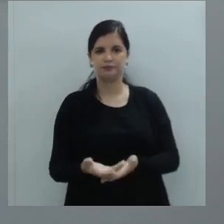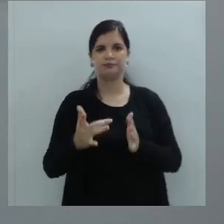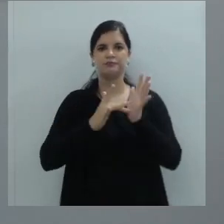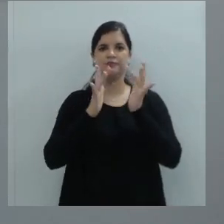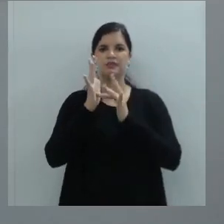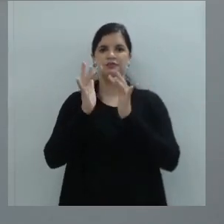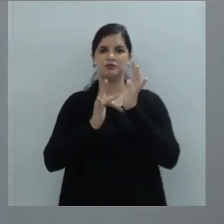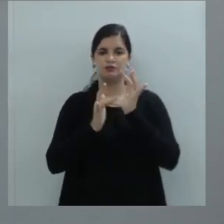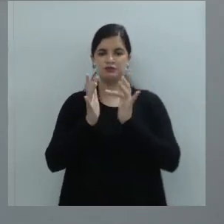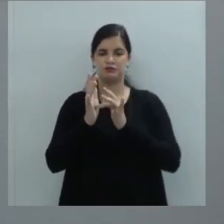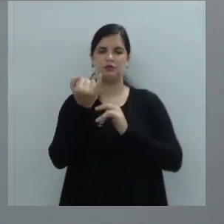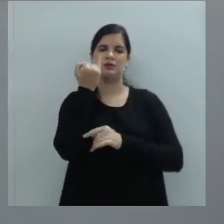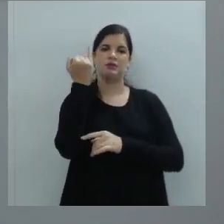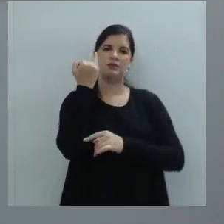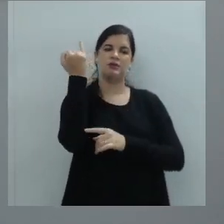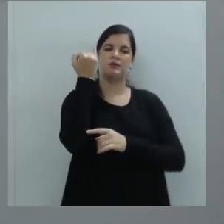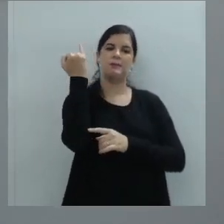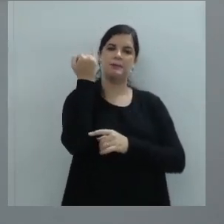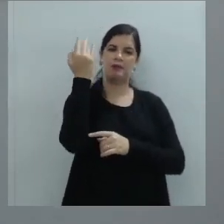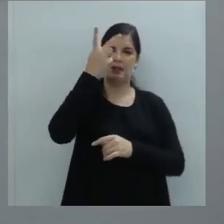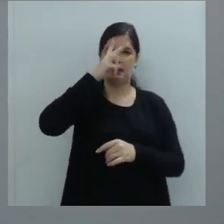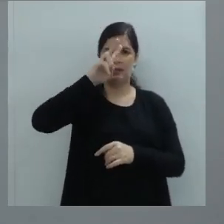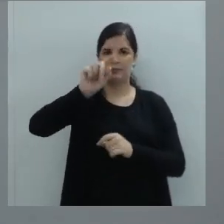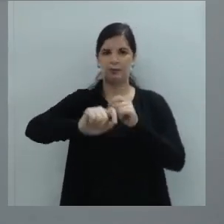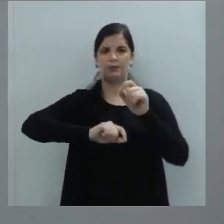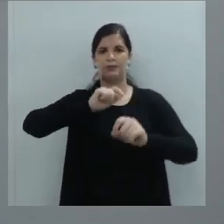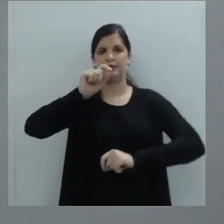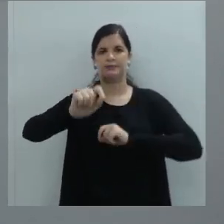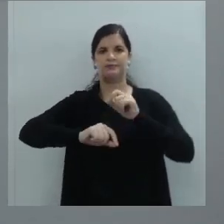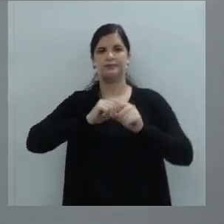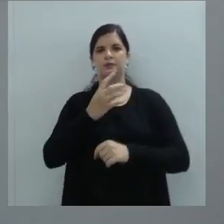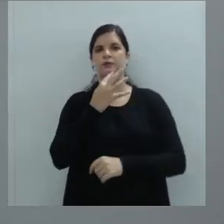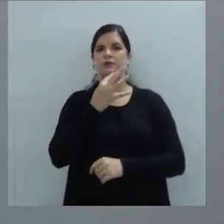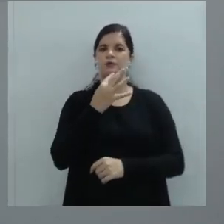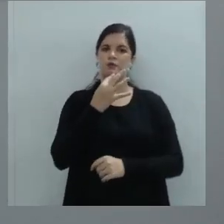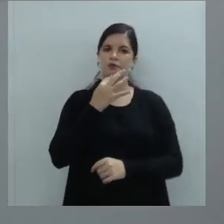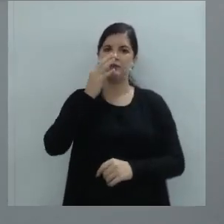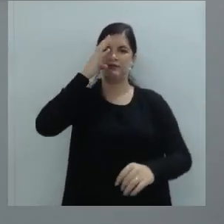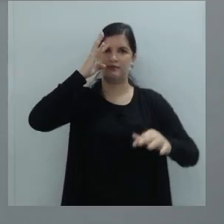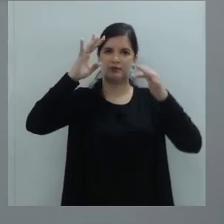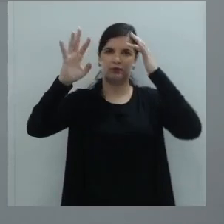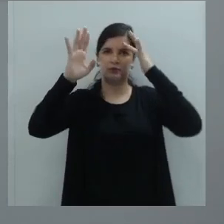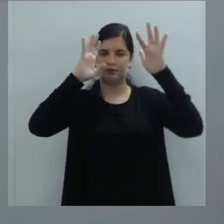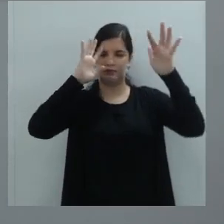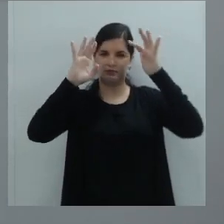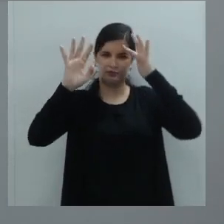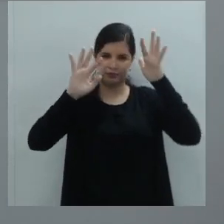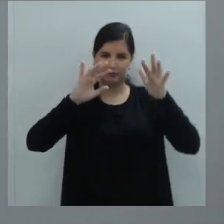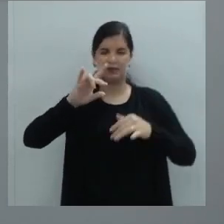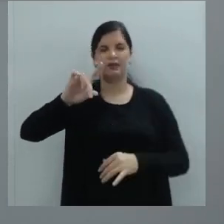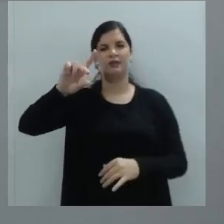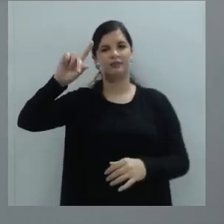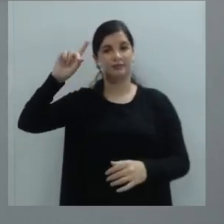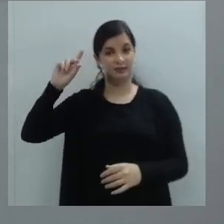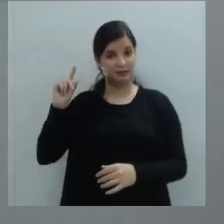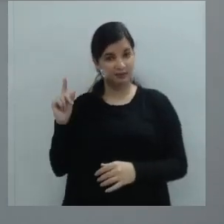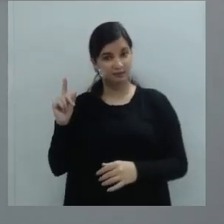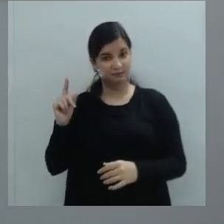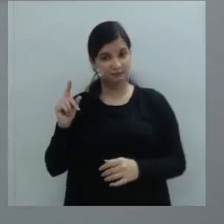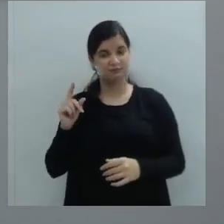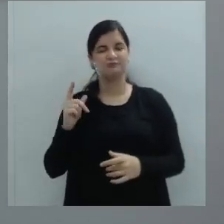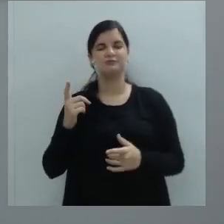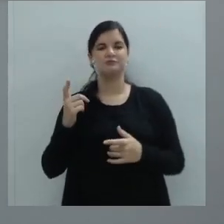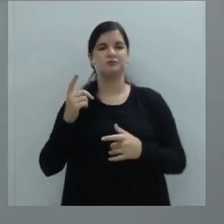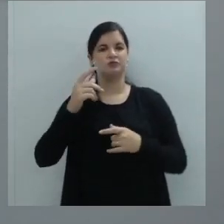de Cristo. É importante lembrar desse conhecimento filosófico, esotérico, o místico,